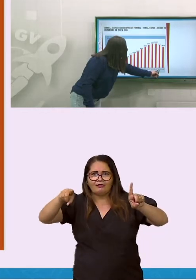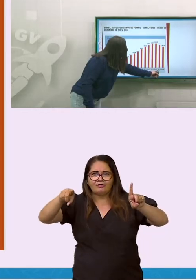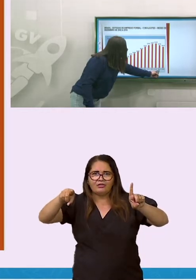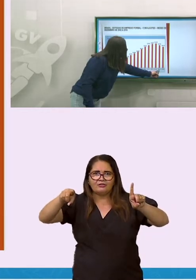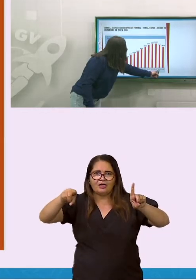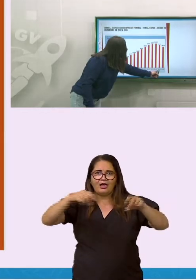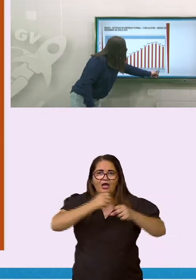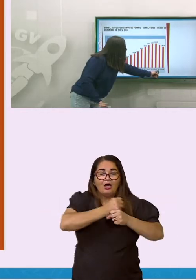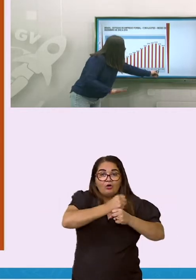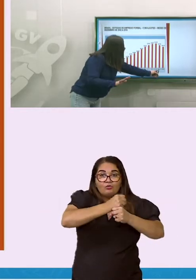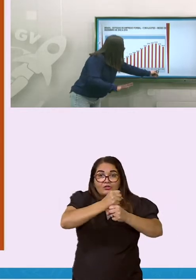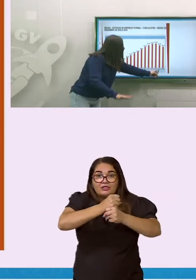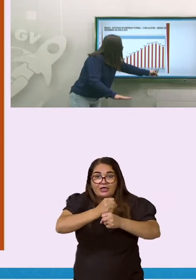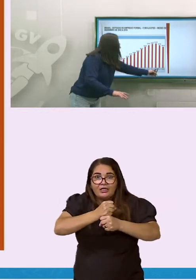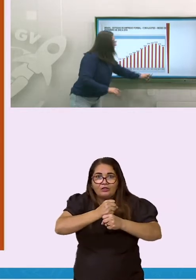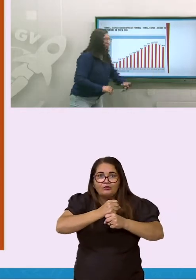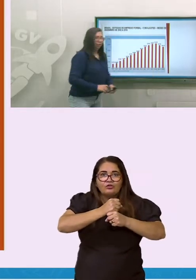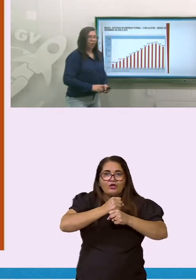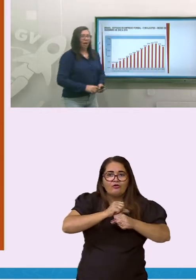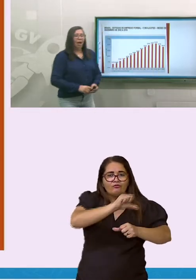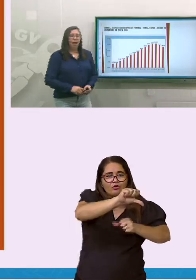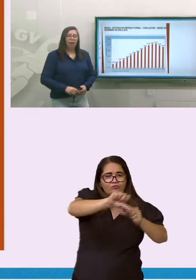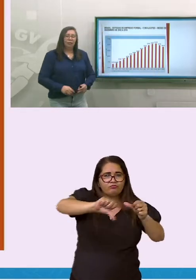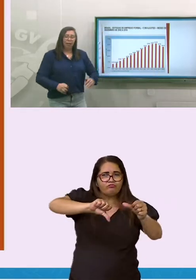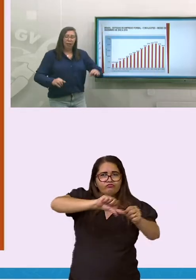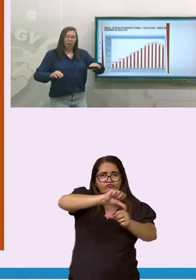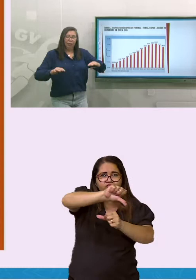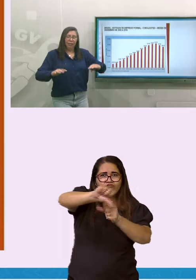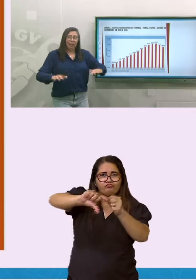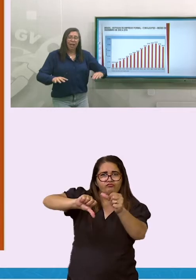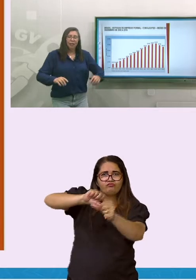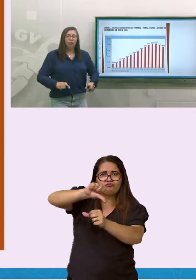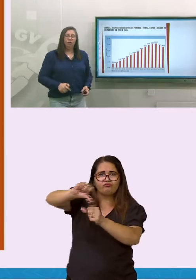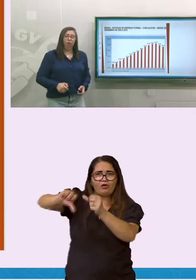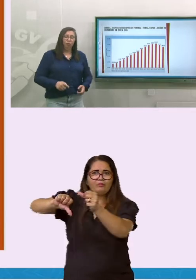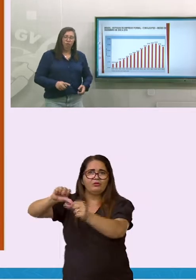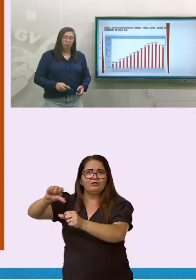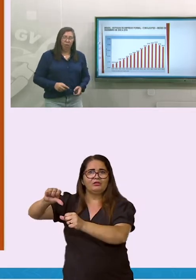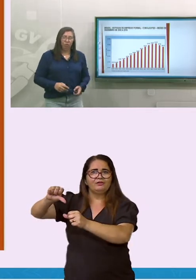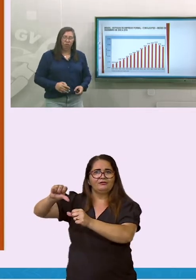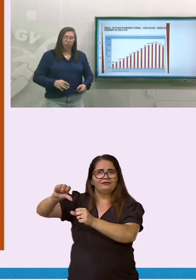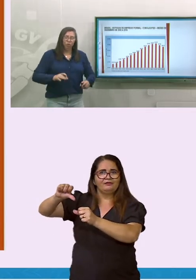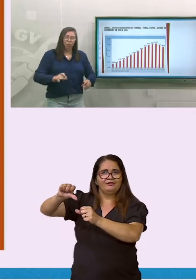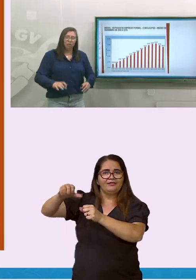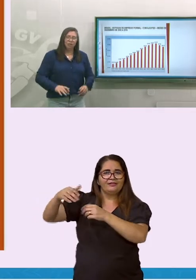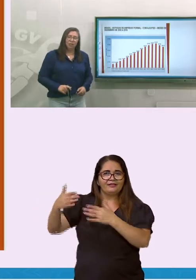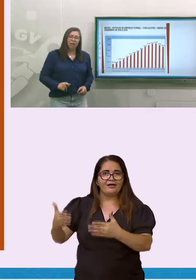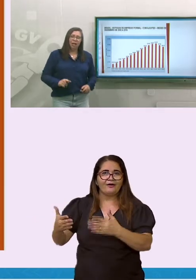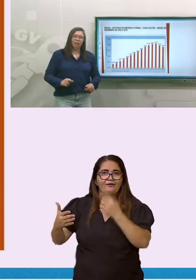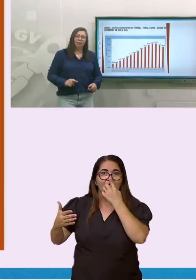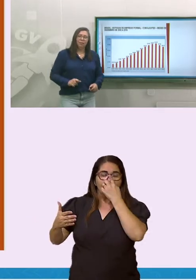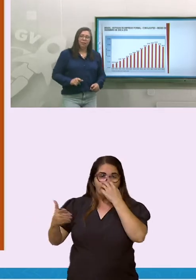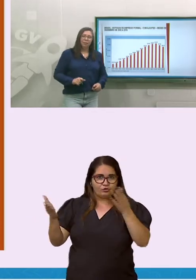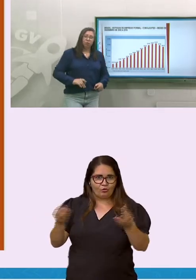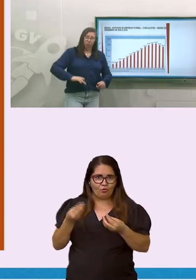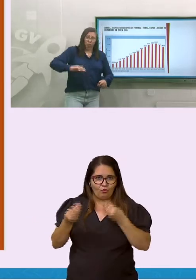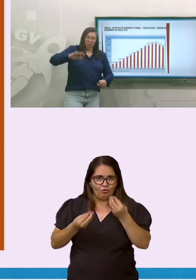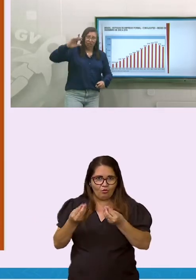no 15 já começa a ter queda novamente.